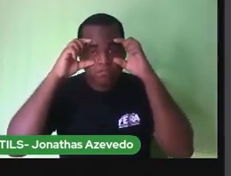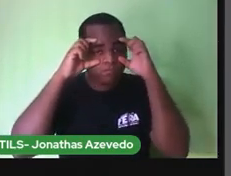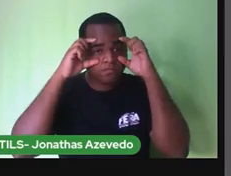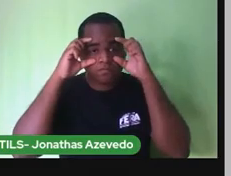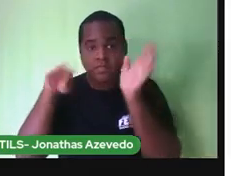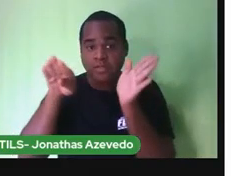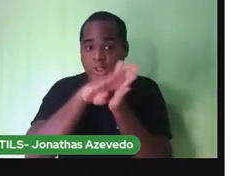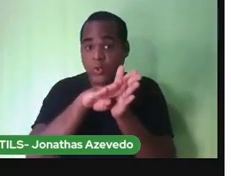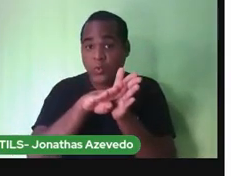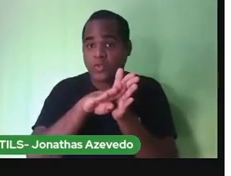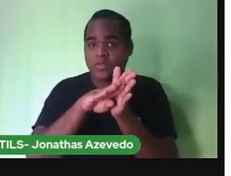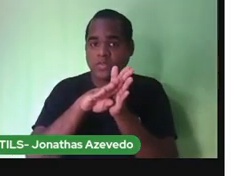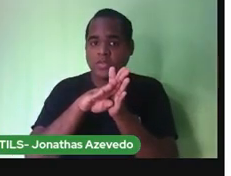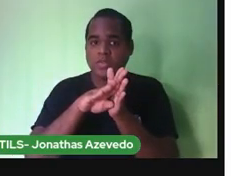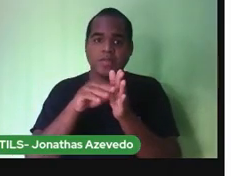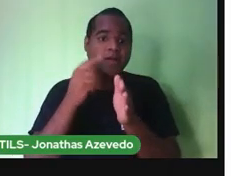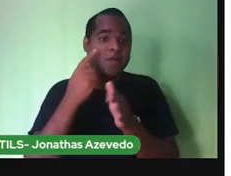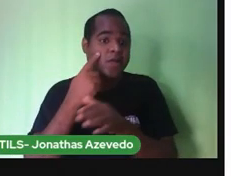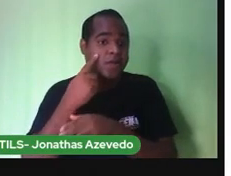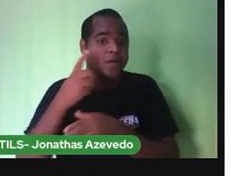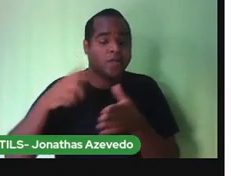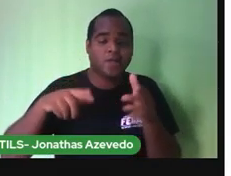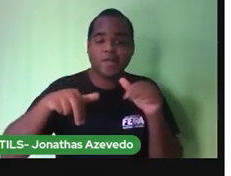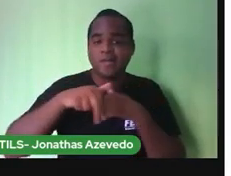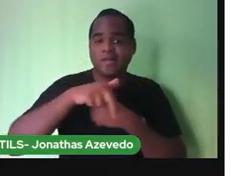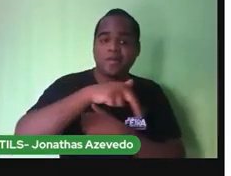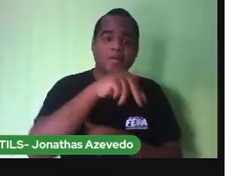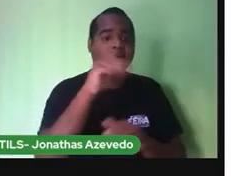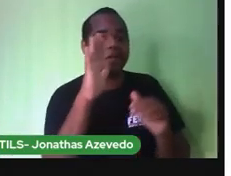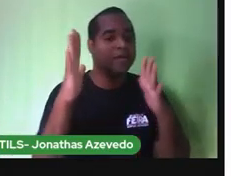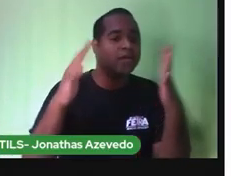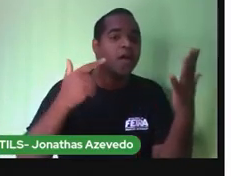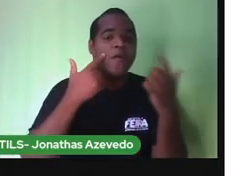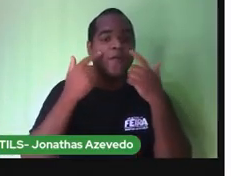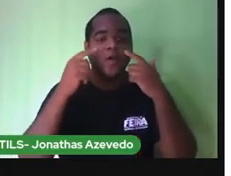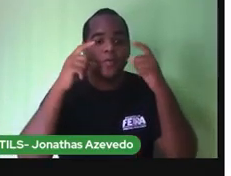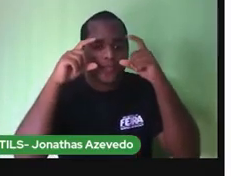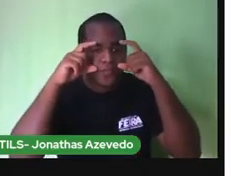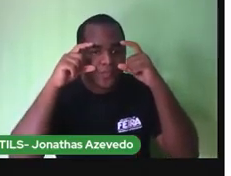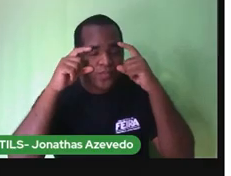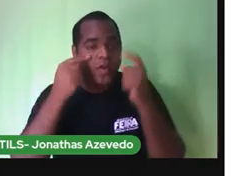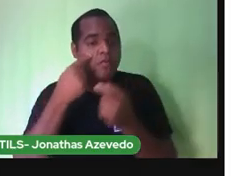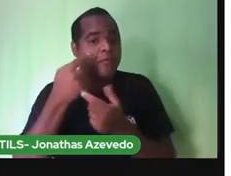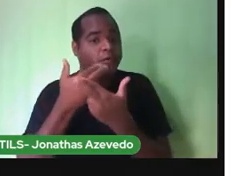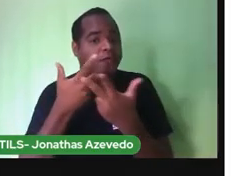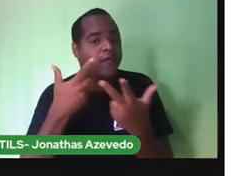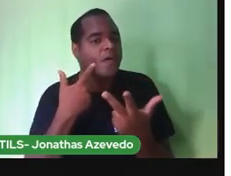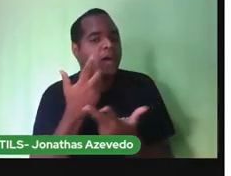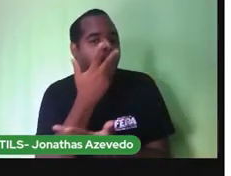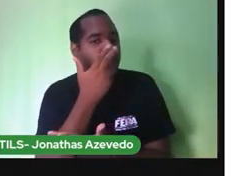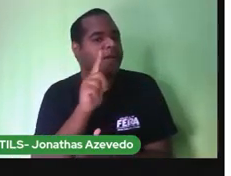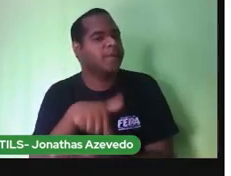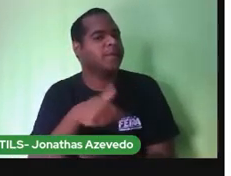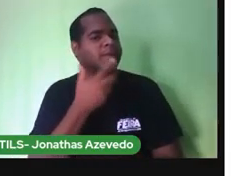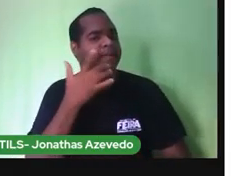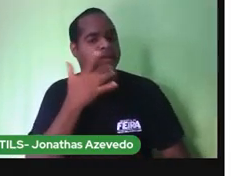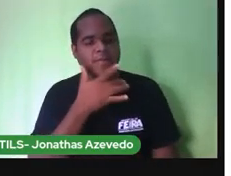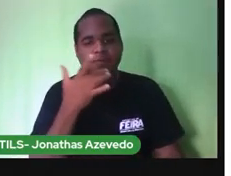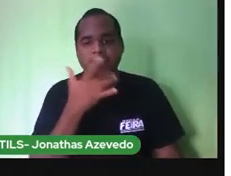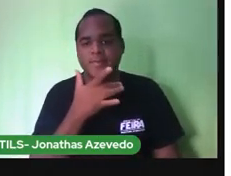o relato foi o Ratinho caminhando pela floresta e a coruja viu Ratinho aqui também apareceu bem apetitoso